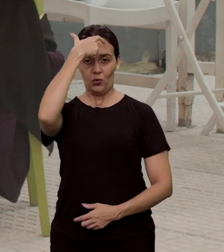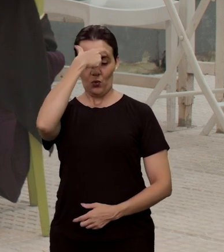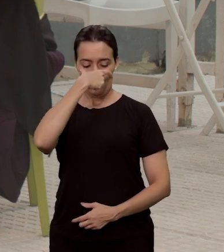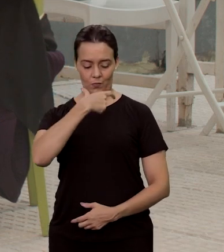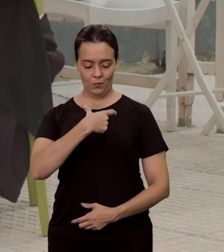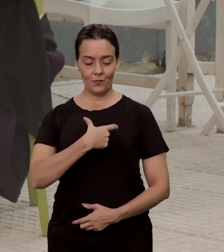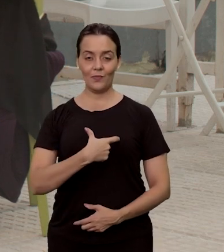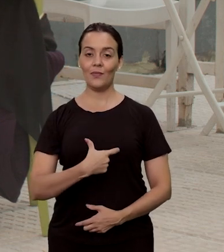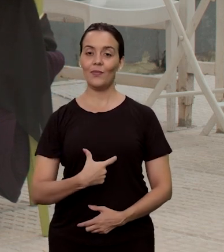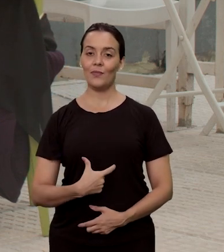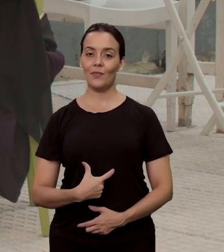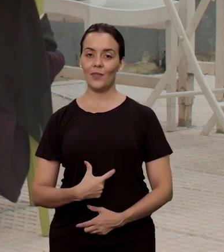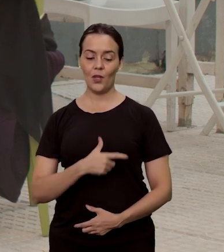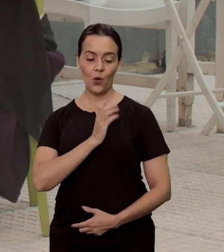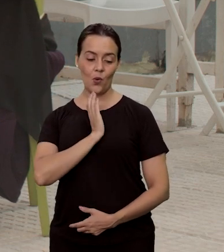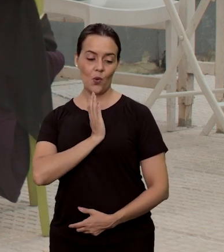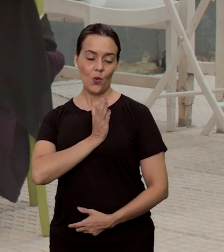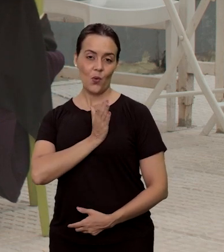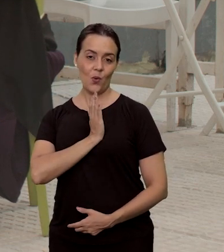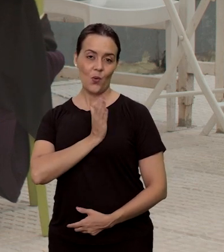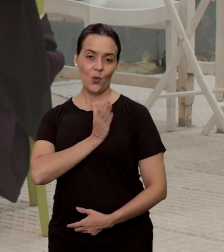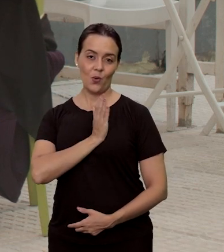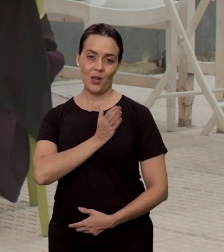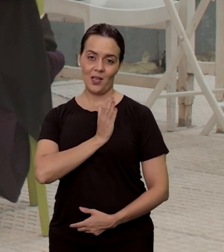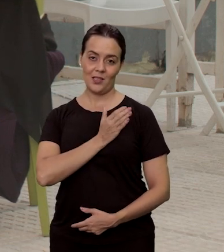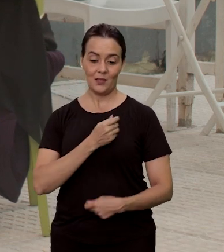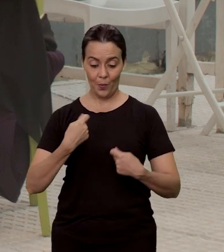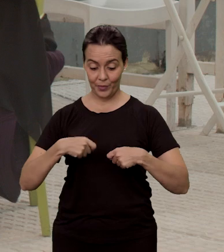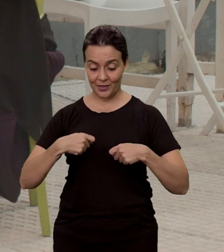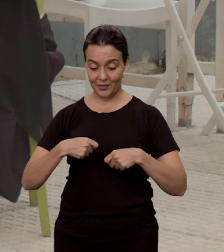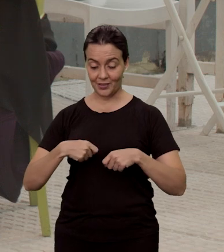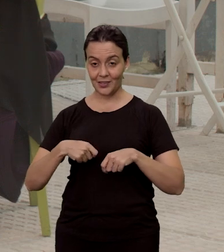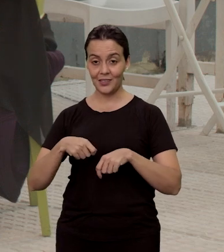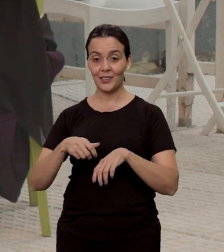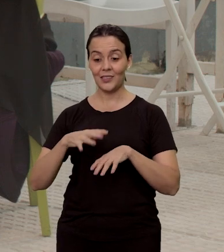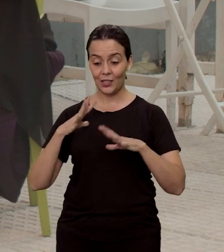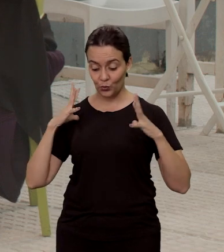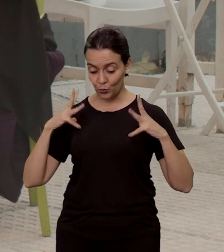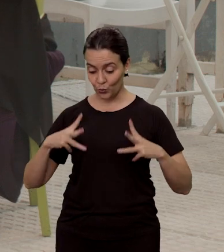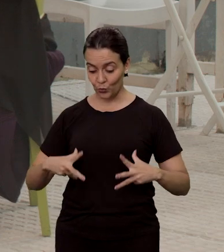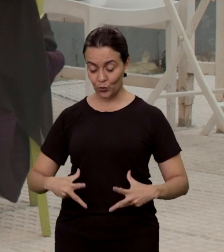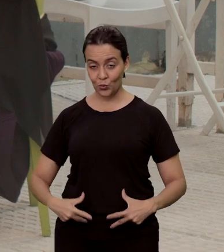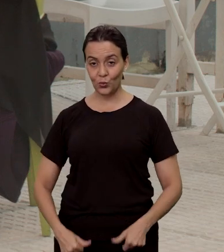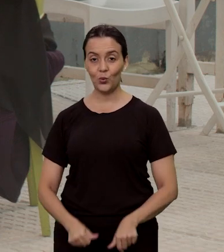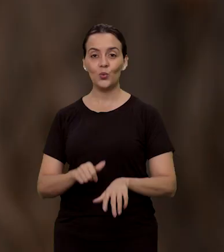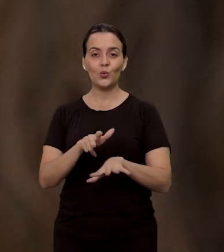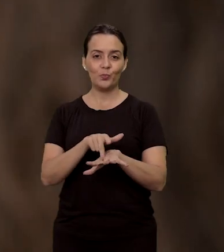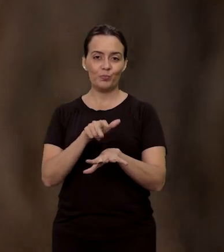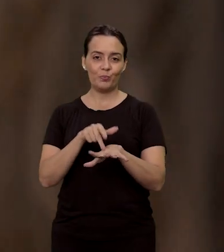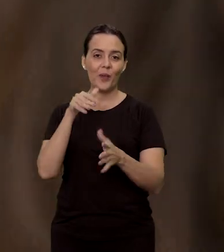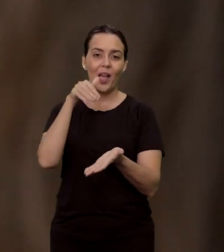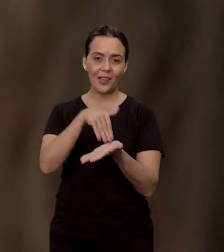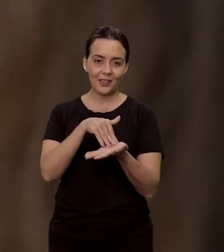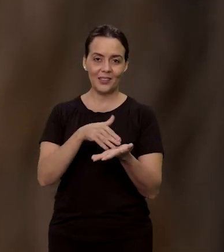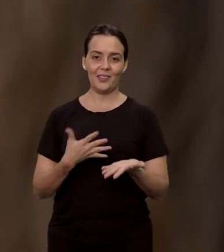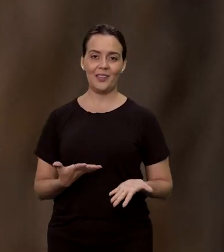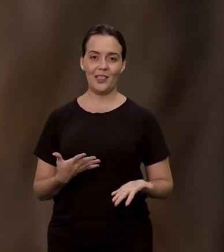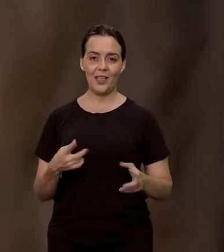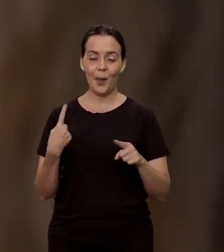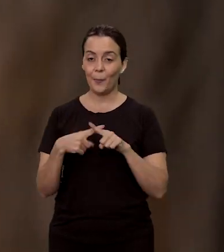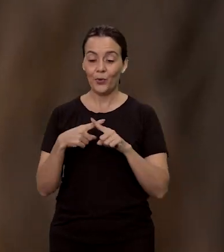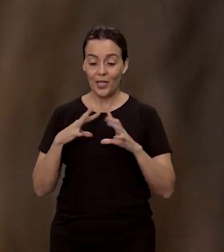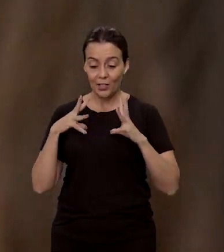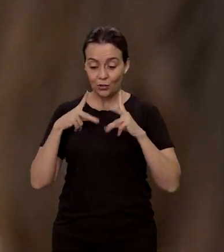um coração não privaria um pé de sangue, porque sabe que é parte do corpo. E aí eu queria dizer que assim, é